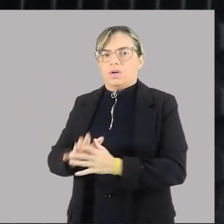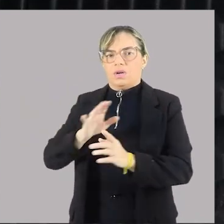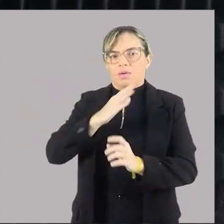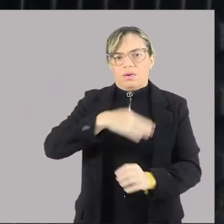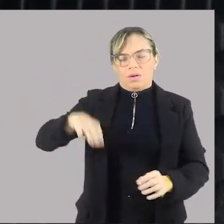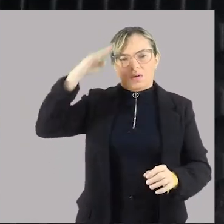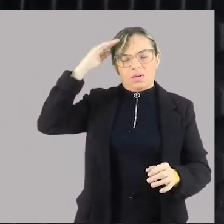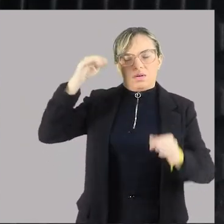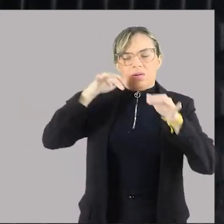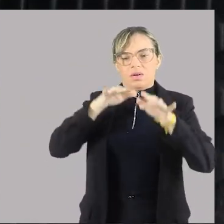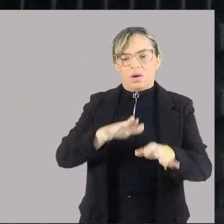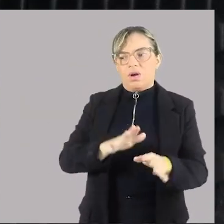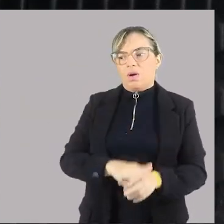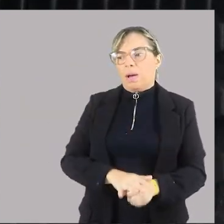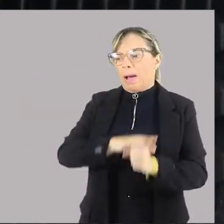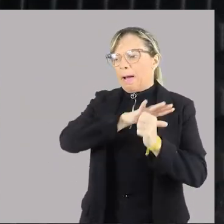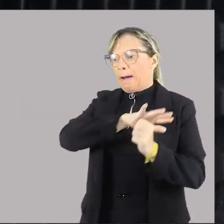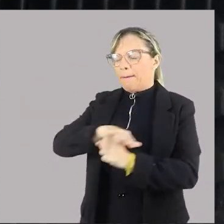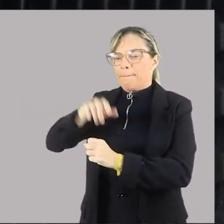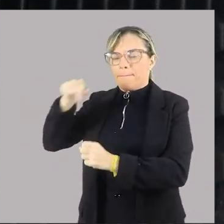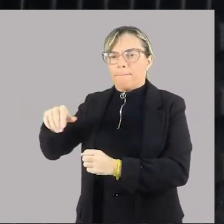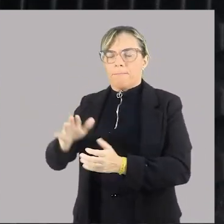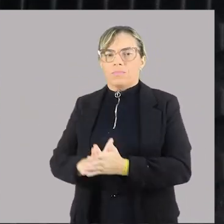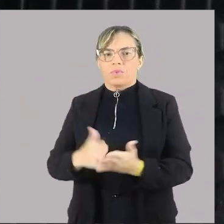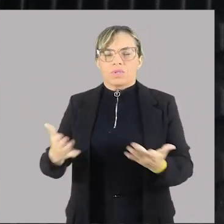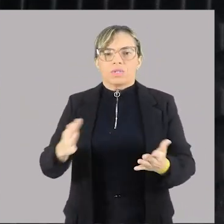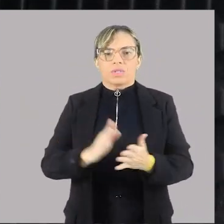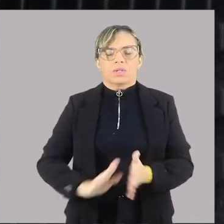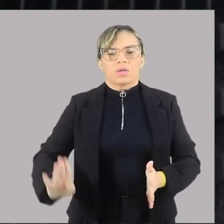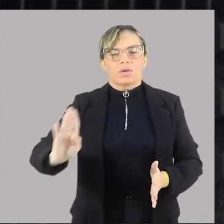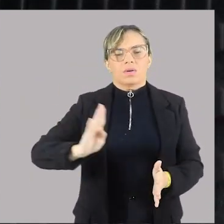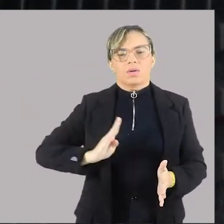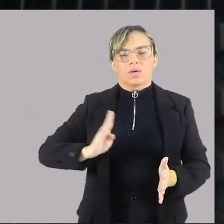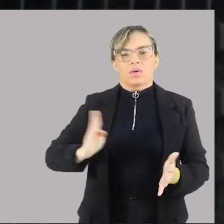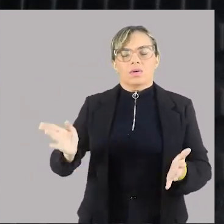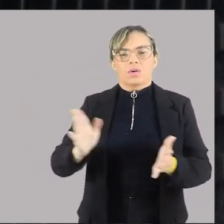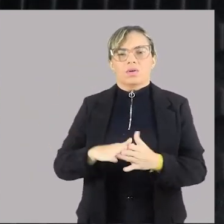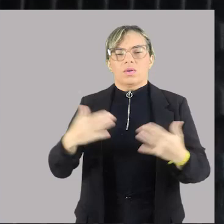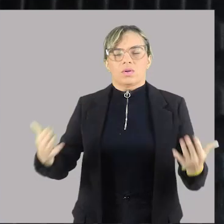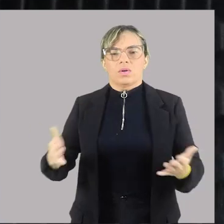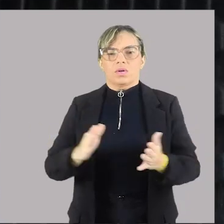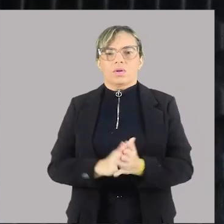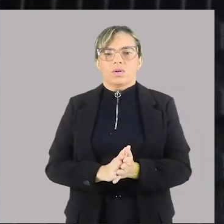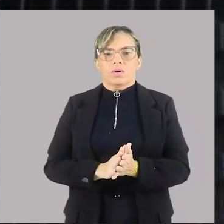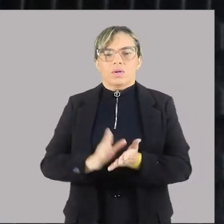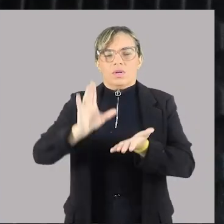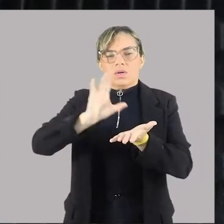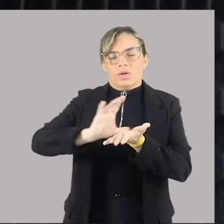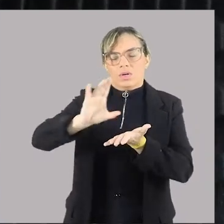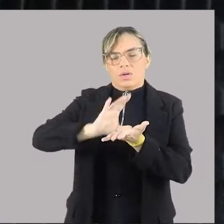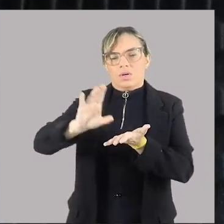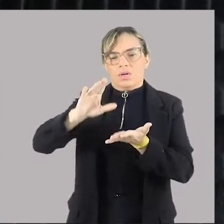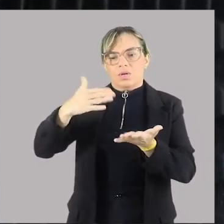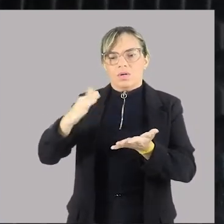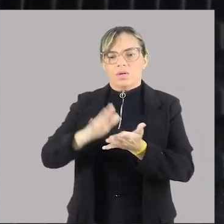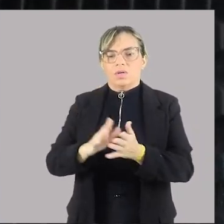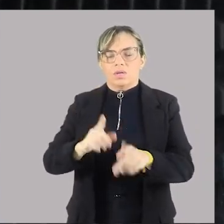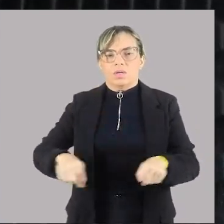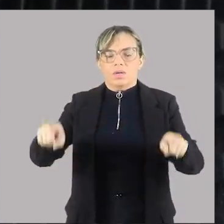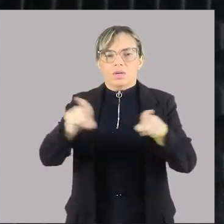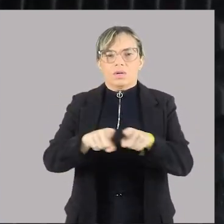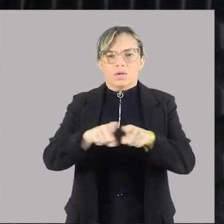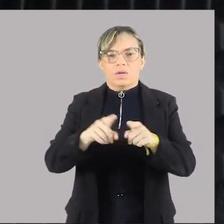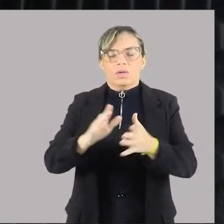Armadas, pressionados por setores da burguesia comprometida com o capital estrangeiro, pressionado por setores das